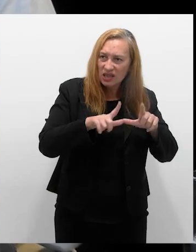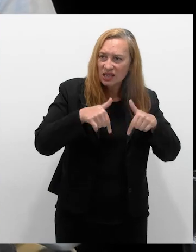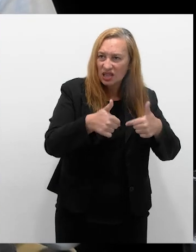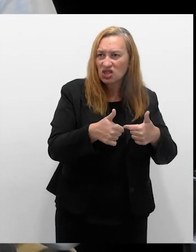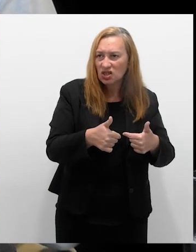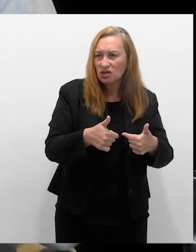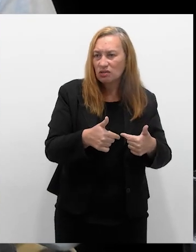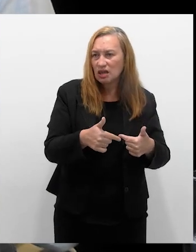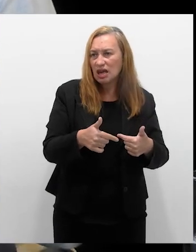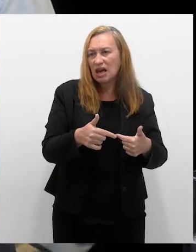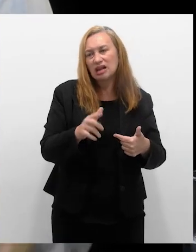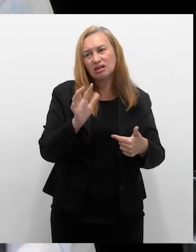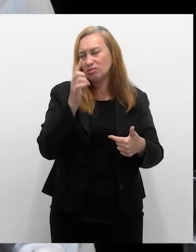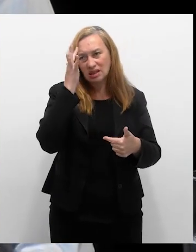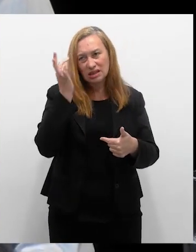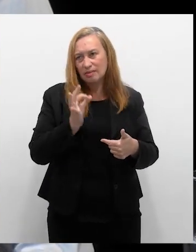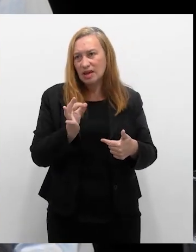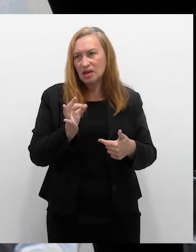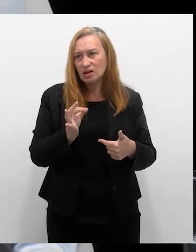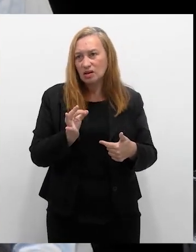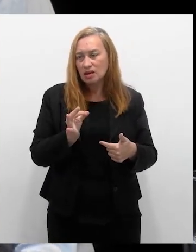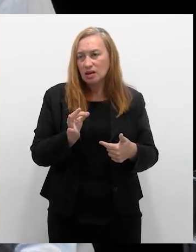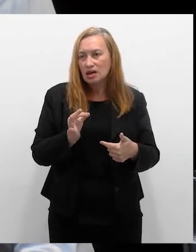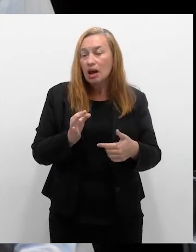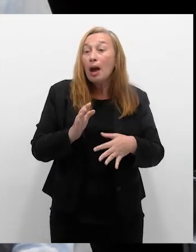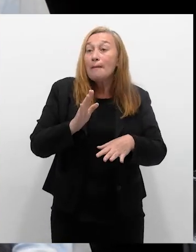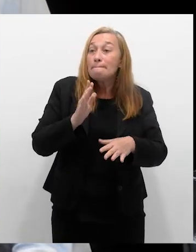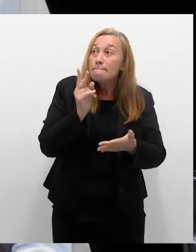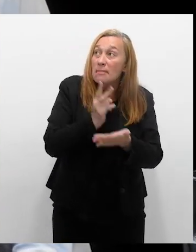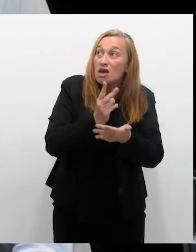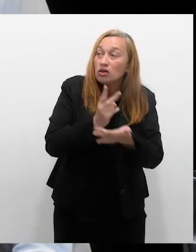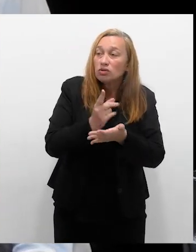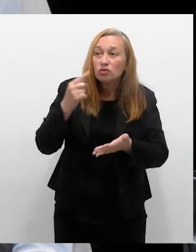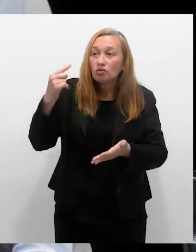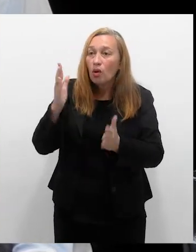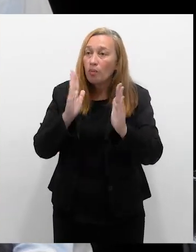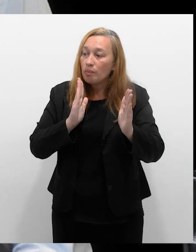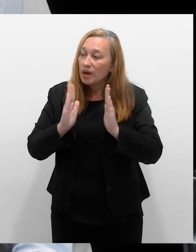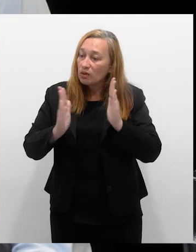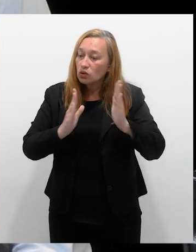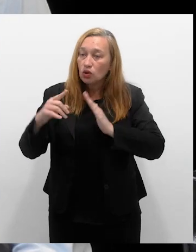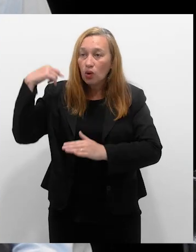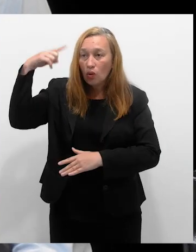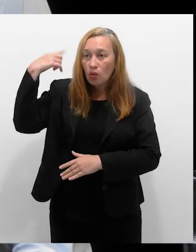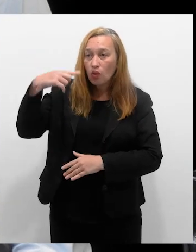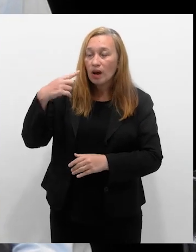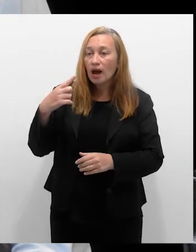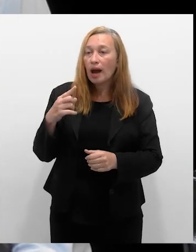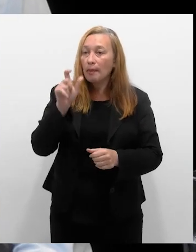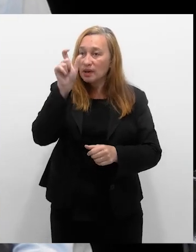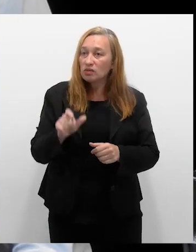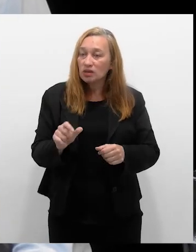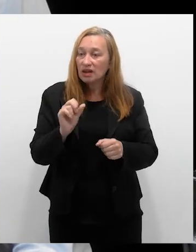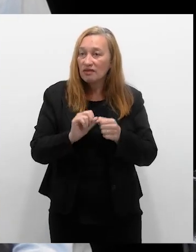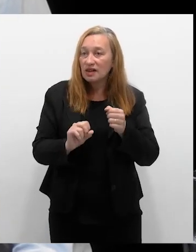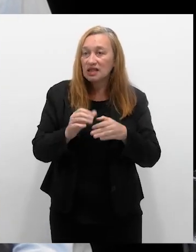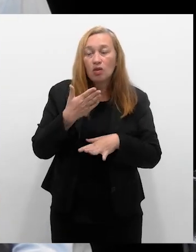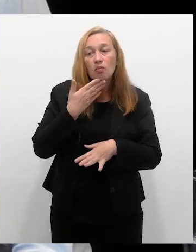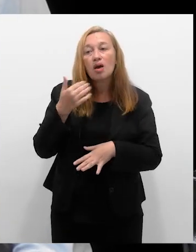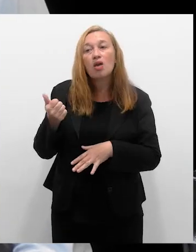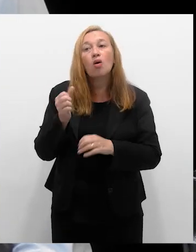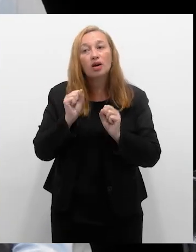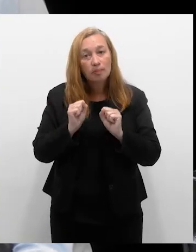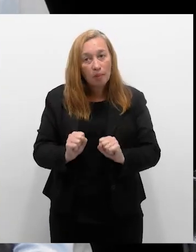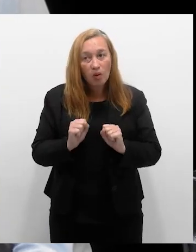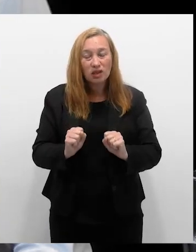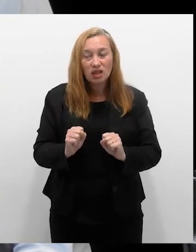intencionada. Mesmo nas maiores loucuras que vocês puderem imaginar, a pessoa está ali fazendo o